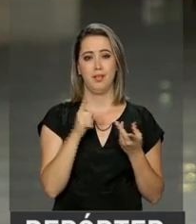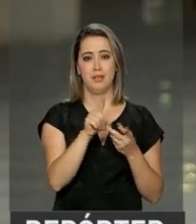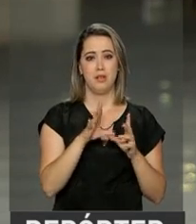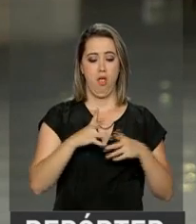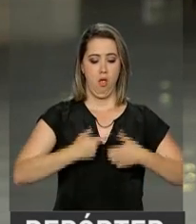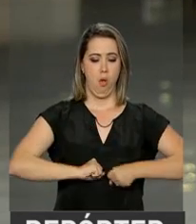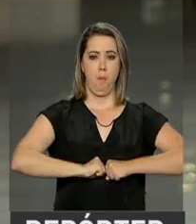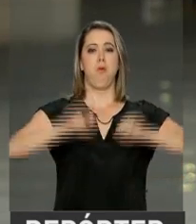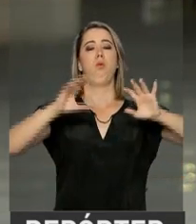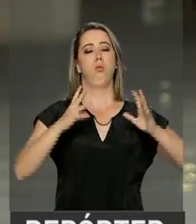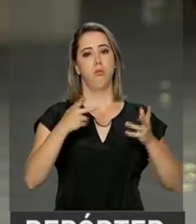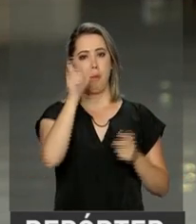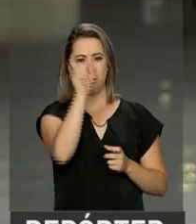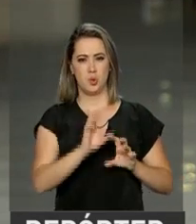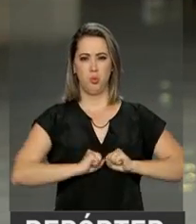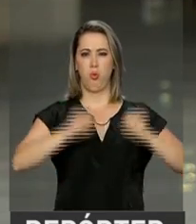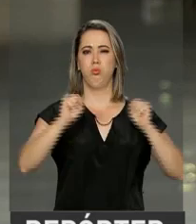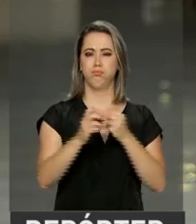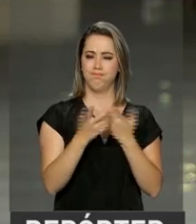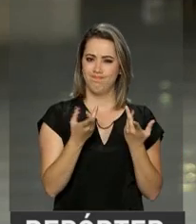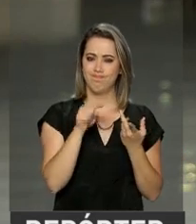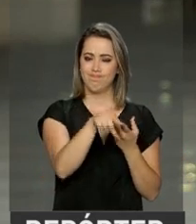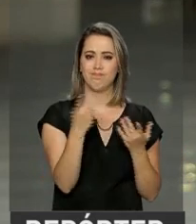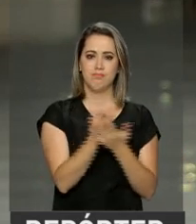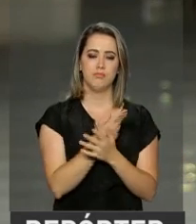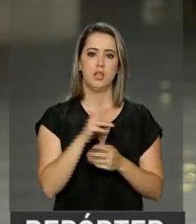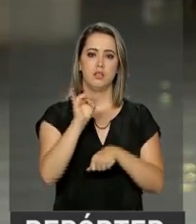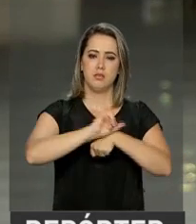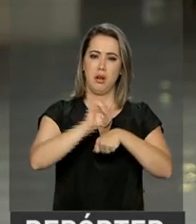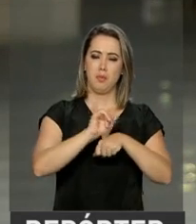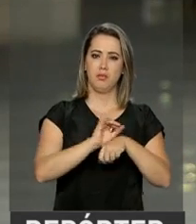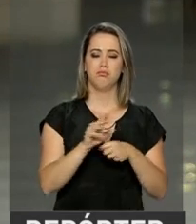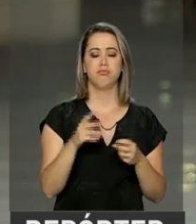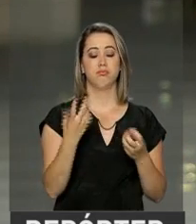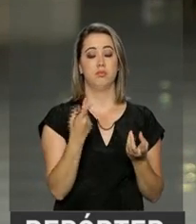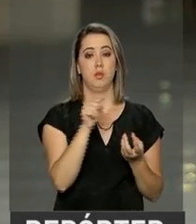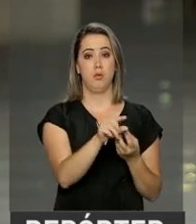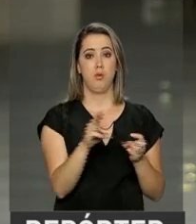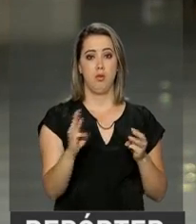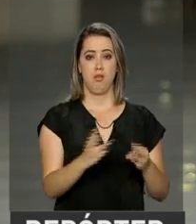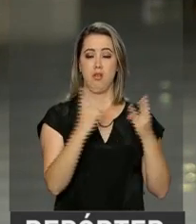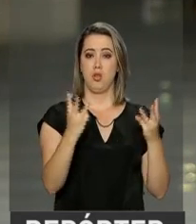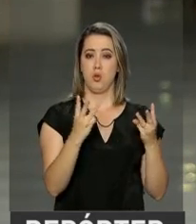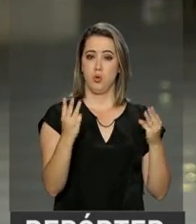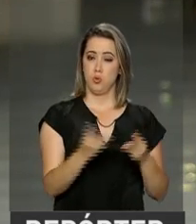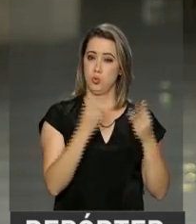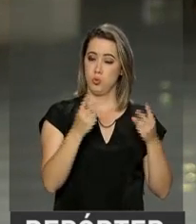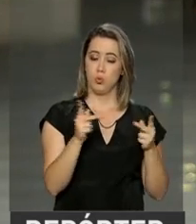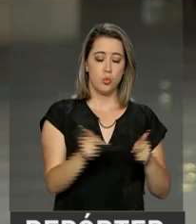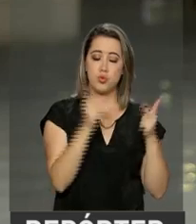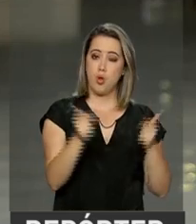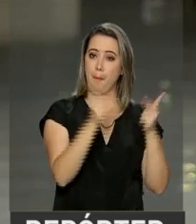terrorismos ocorridos na capital do país no último sábado uma bomba foi colocada em um shopping de Bogotá